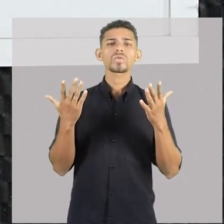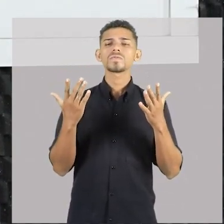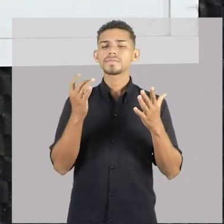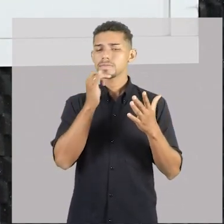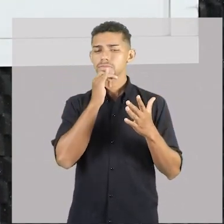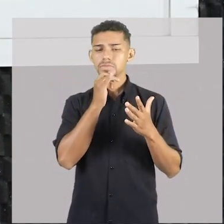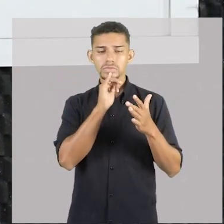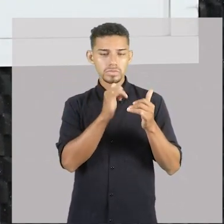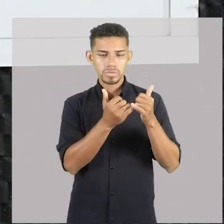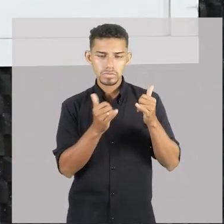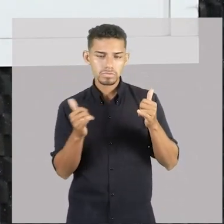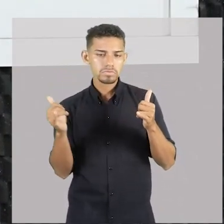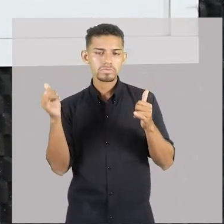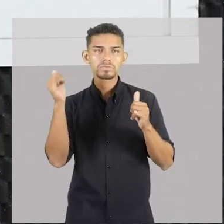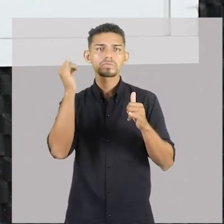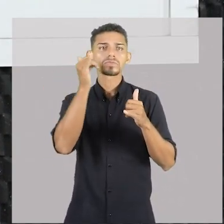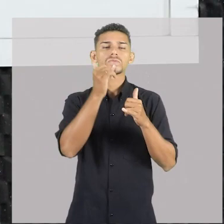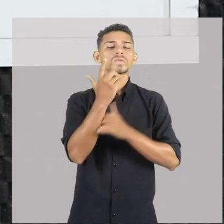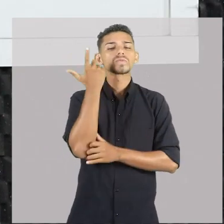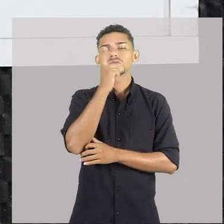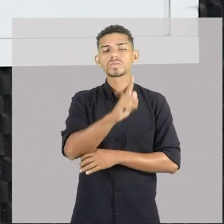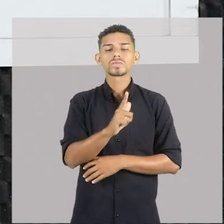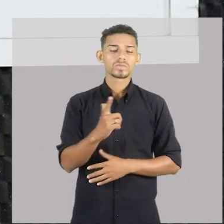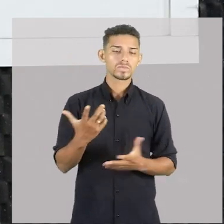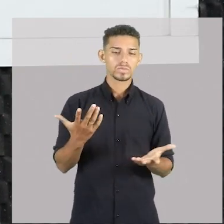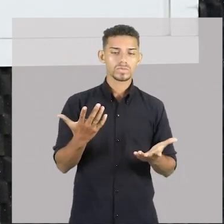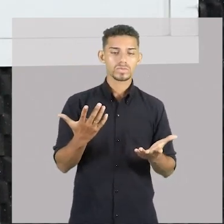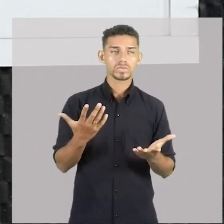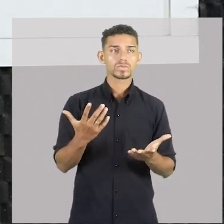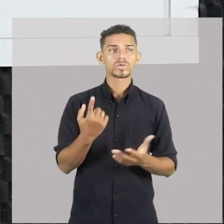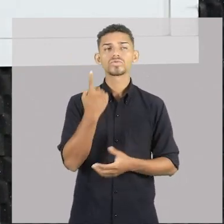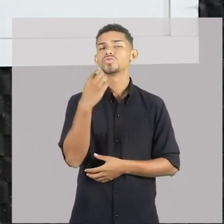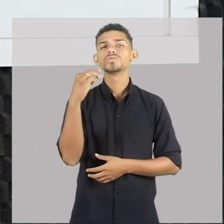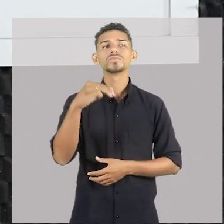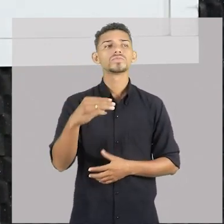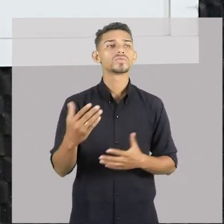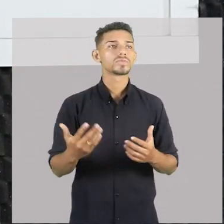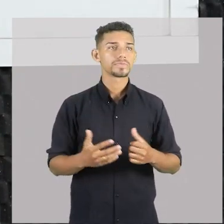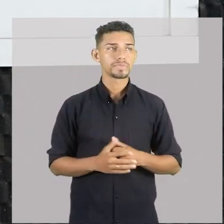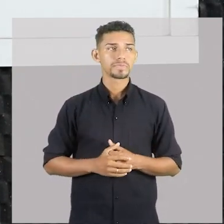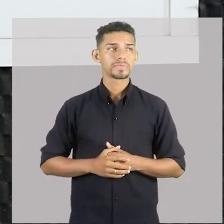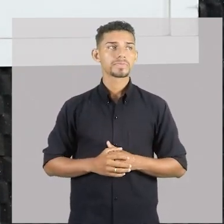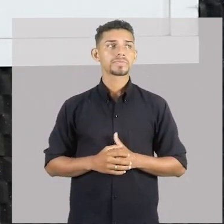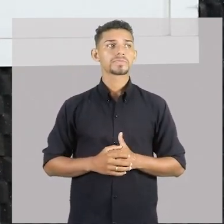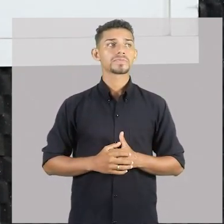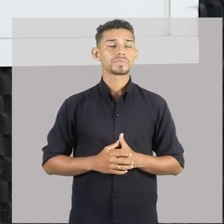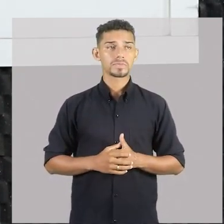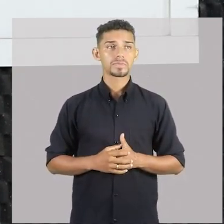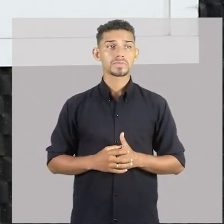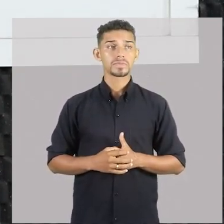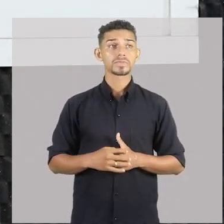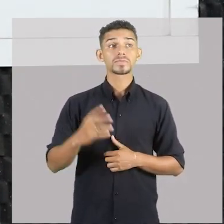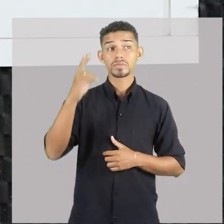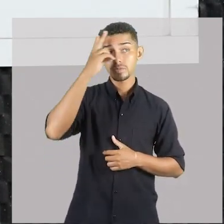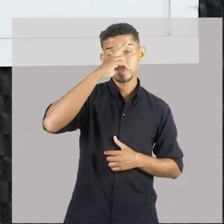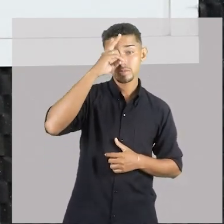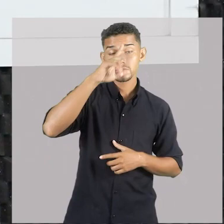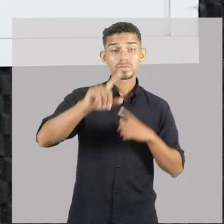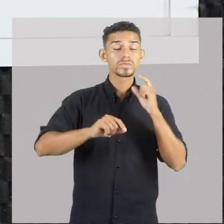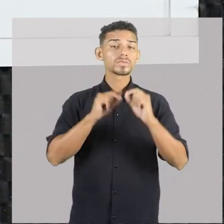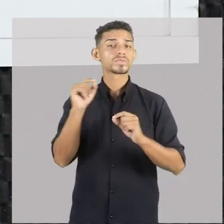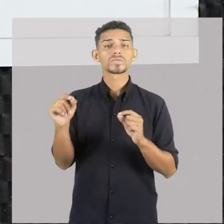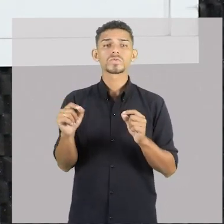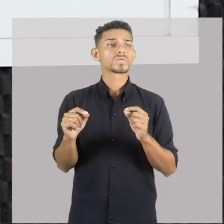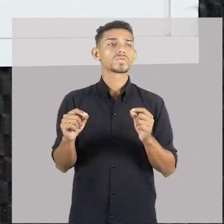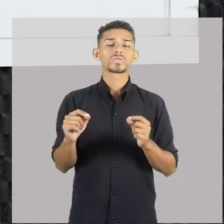de carga que atravessou uma secção do fio em 1 minuto? Bom, cabe lembrar uma coisa aqui que